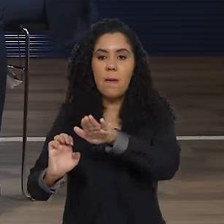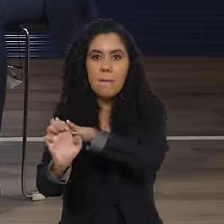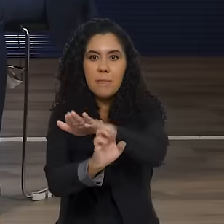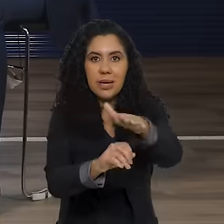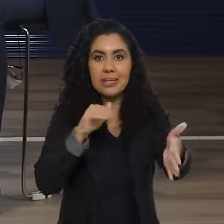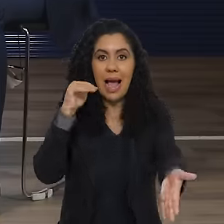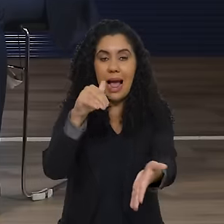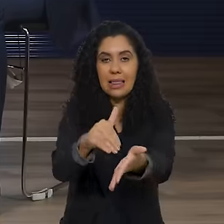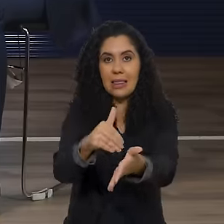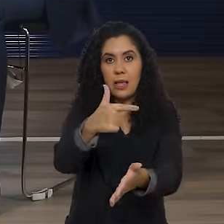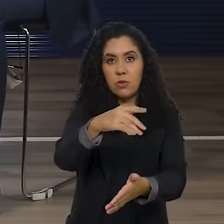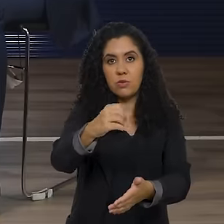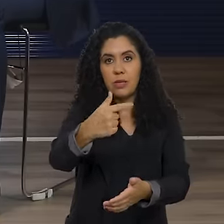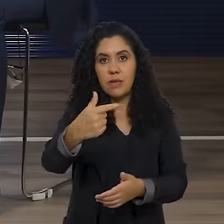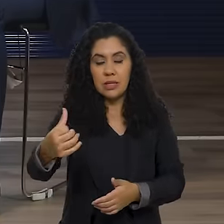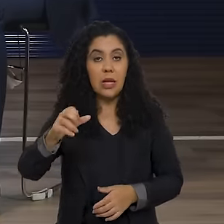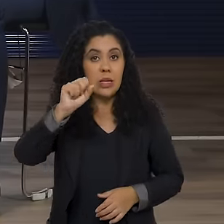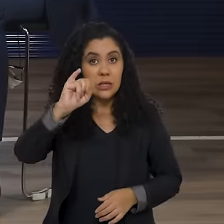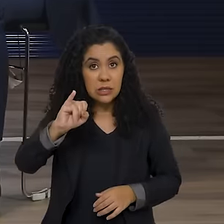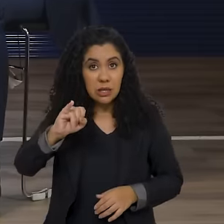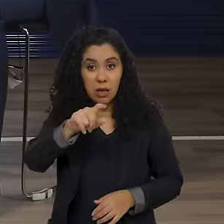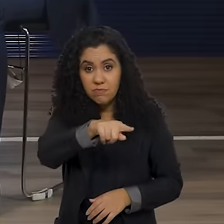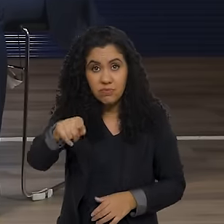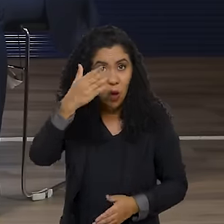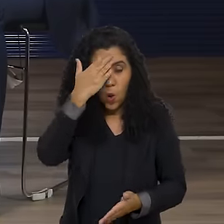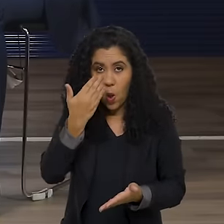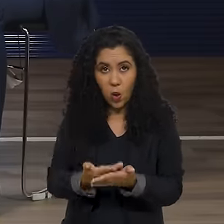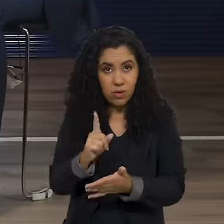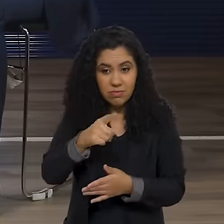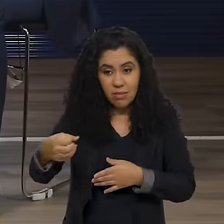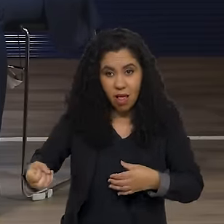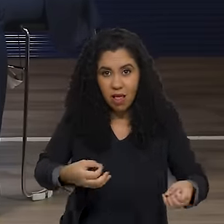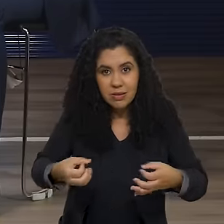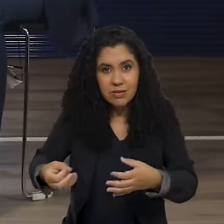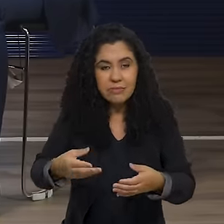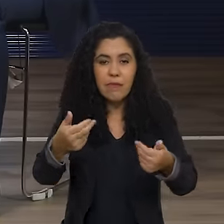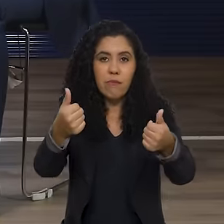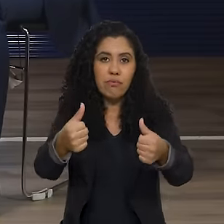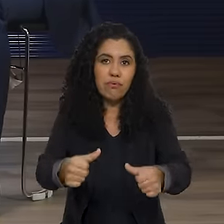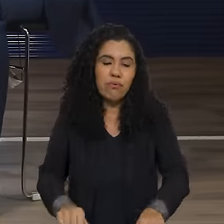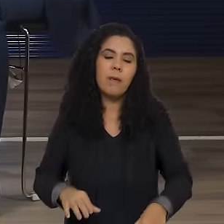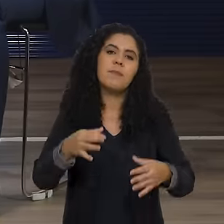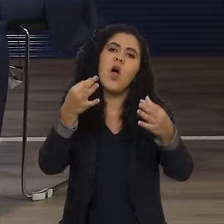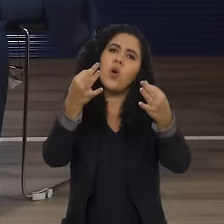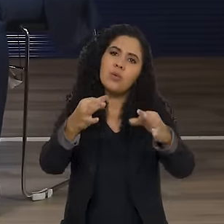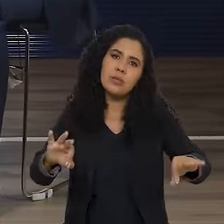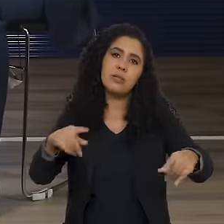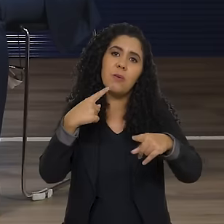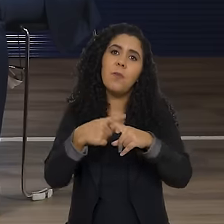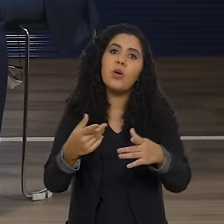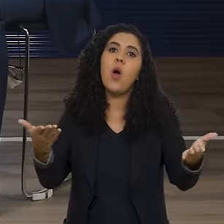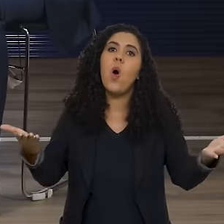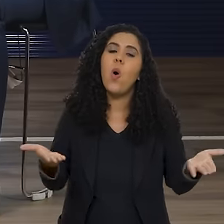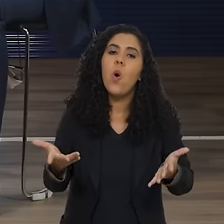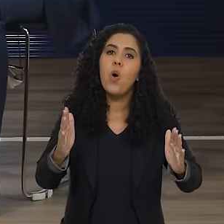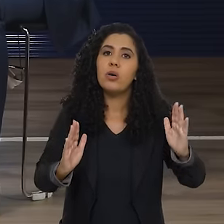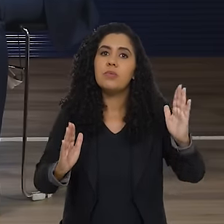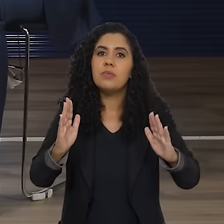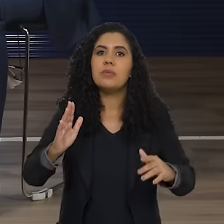não apostar em inovação vai ficando para trás cada vez mais, né, presidente? Com certeza. Quer dizer, hoje a gente vive um mundo cada vez mais